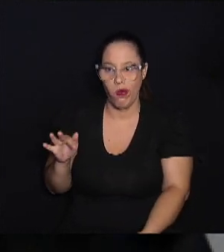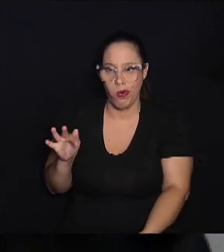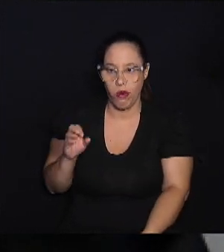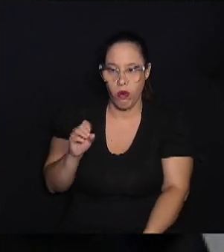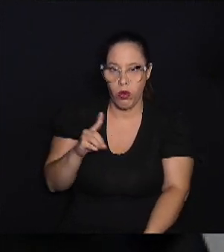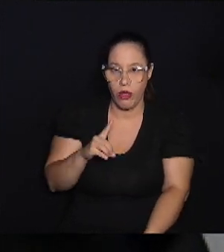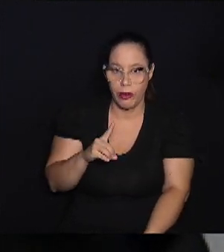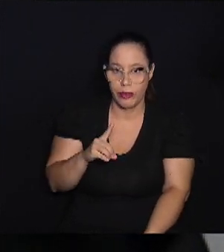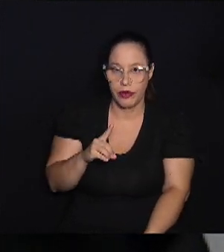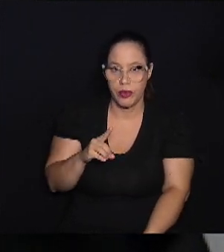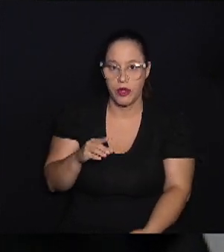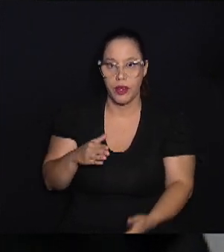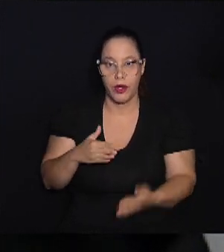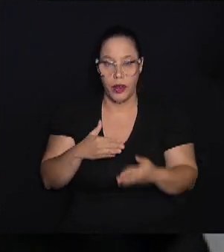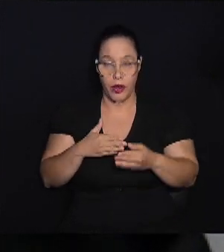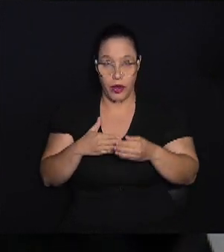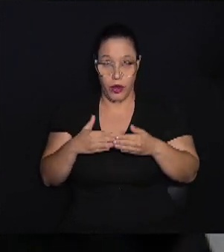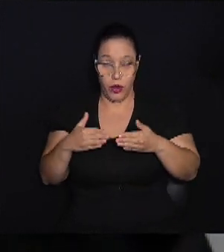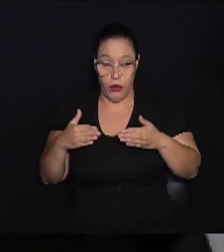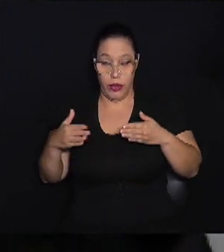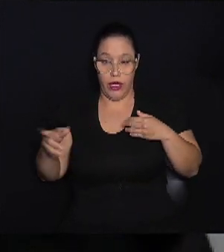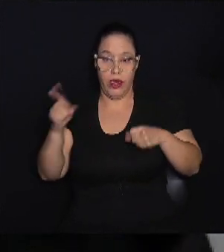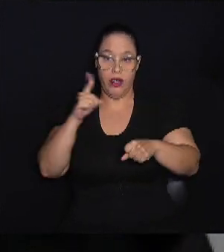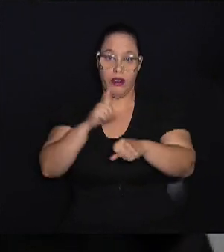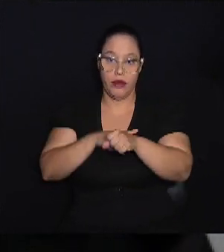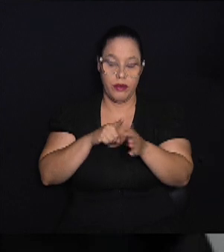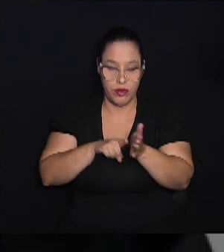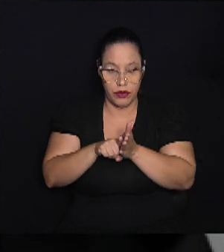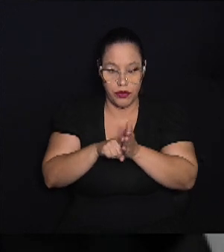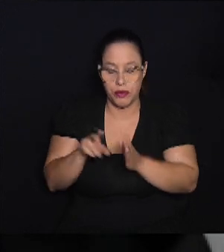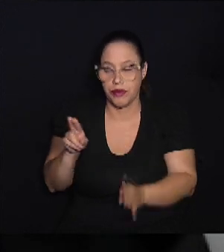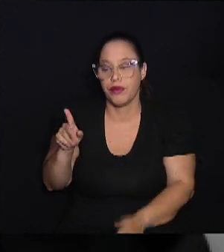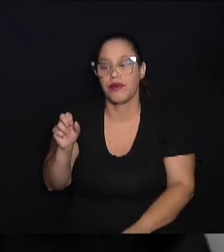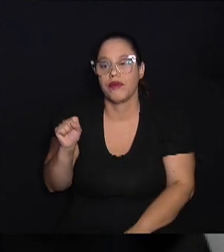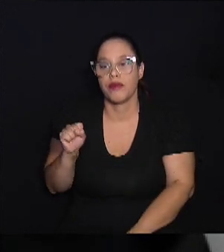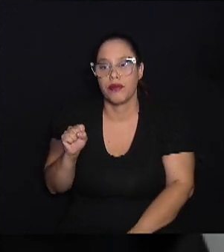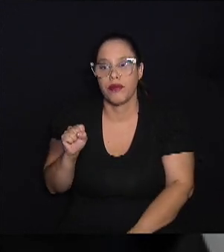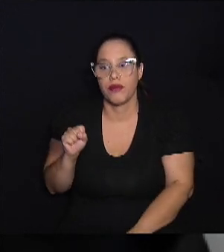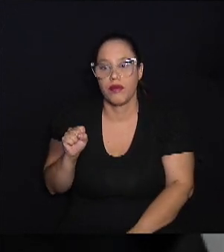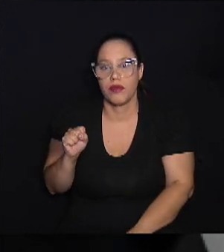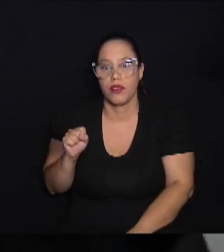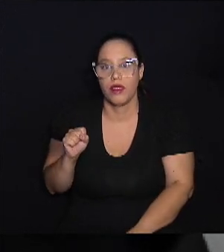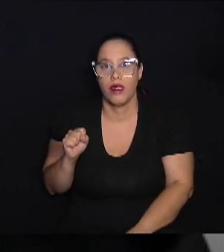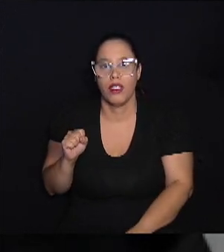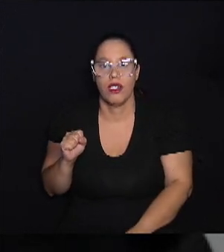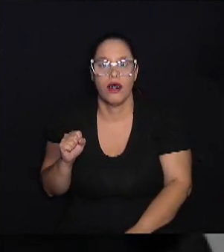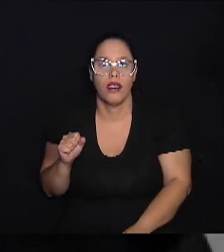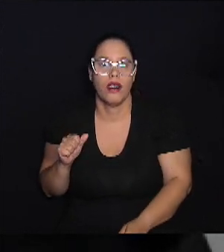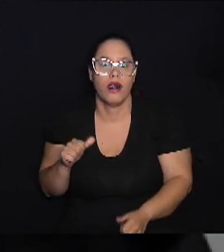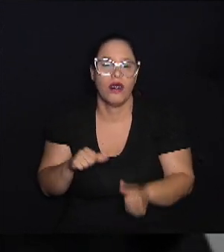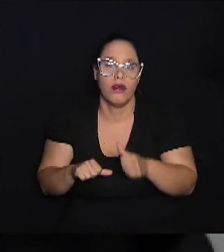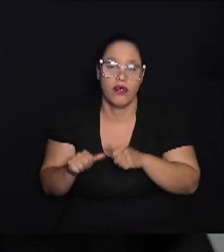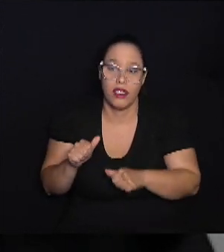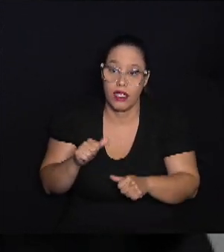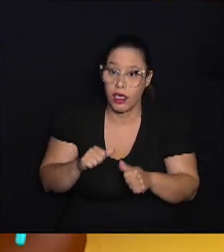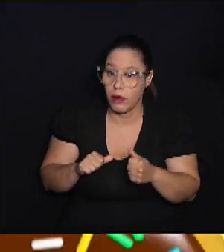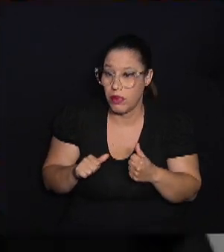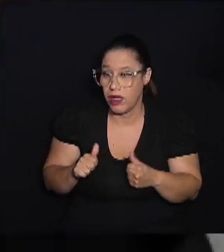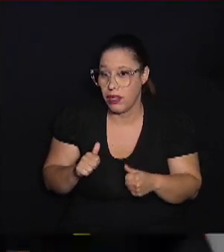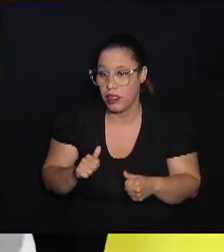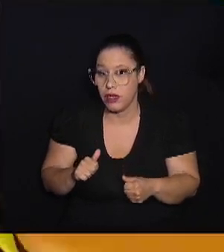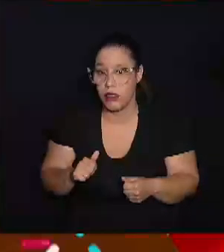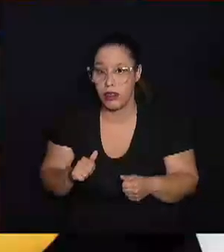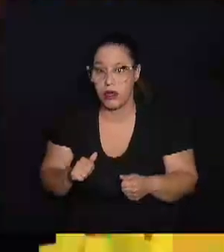tempo de concepção. Então, um estudo nos Estados Unidos mostrou que era totalmente inversamente proporcional.